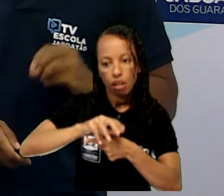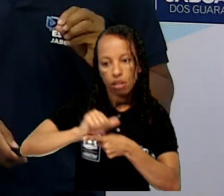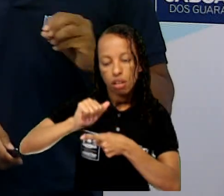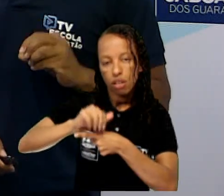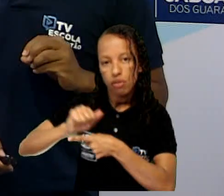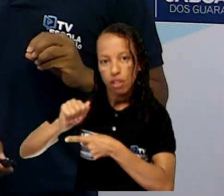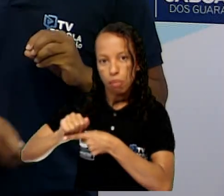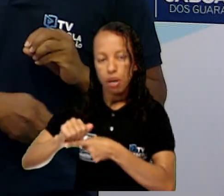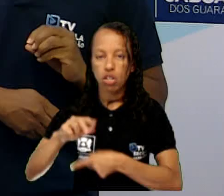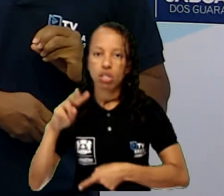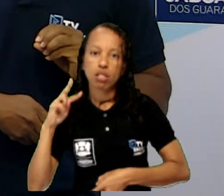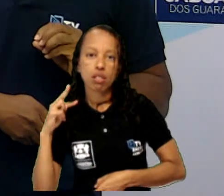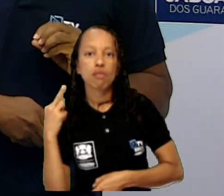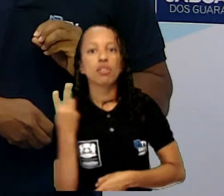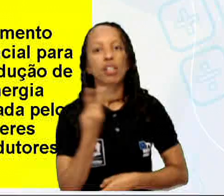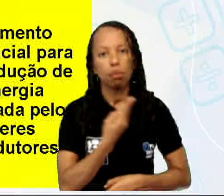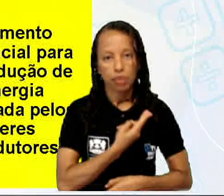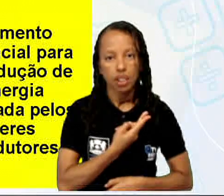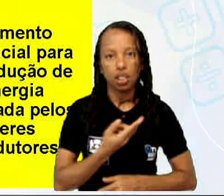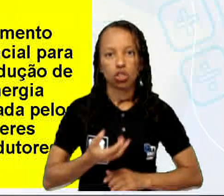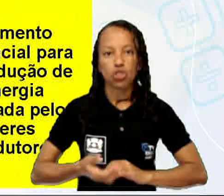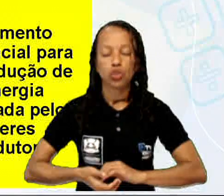adiante cada um deles.